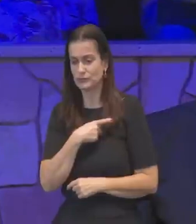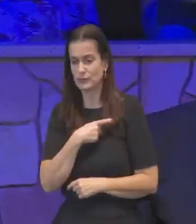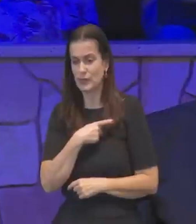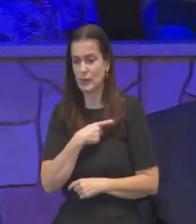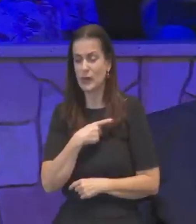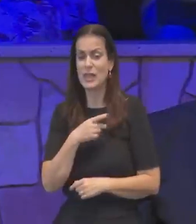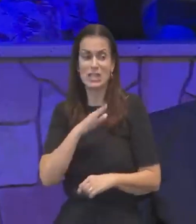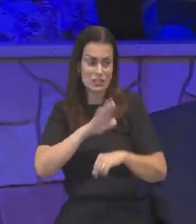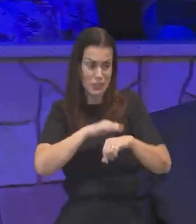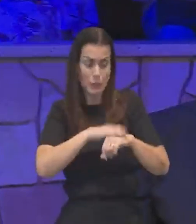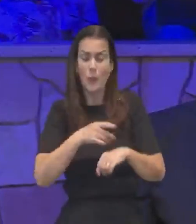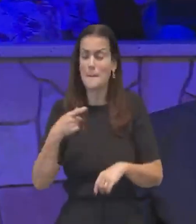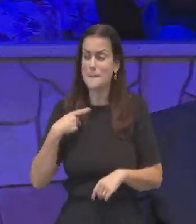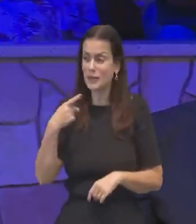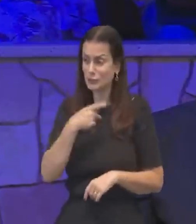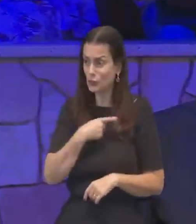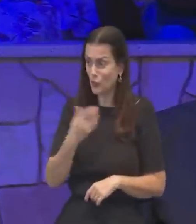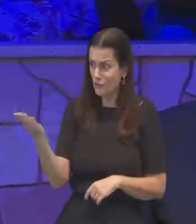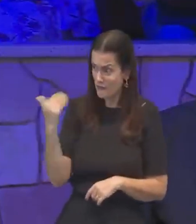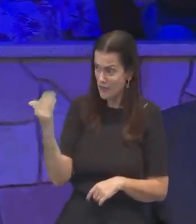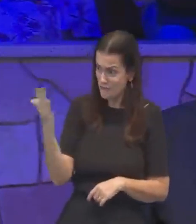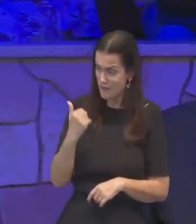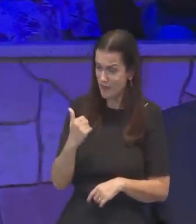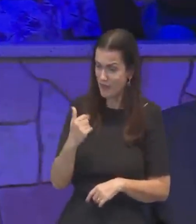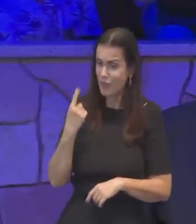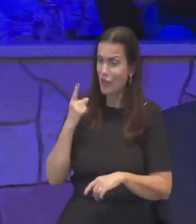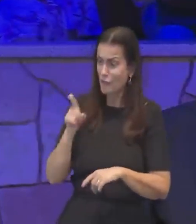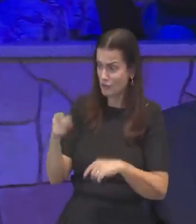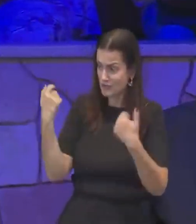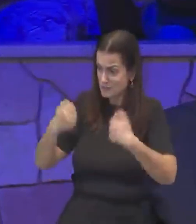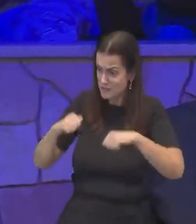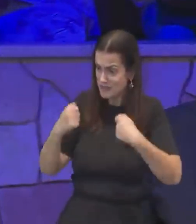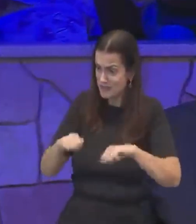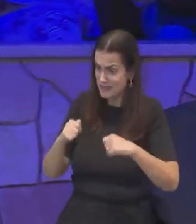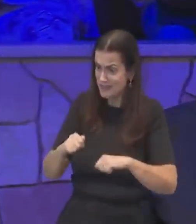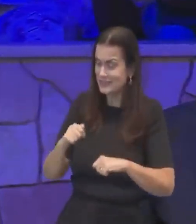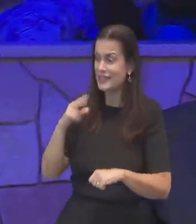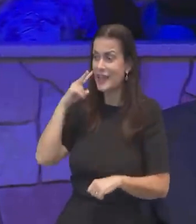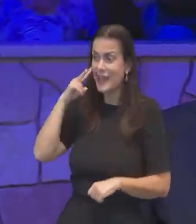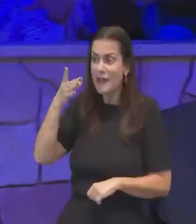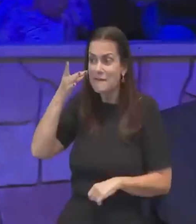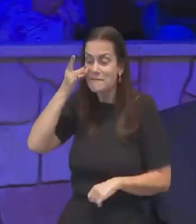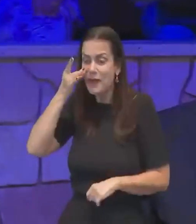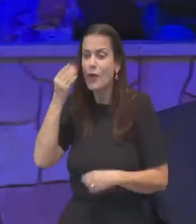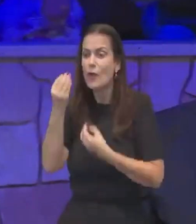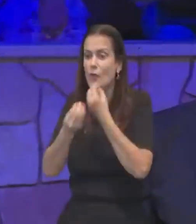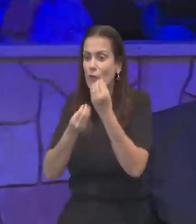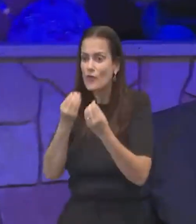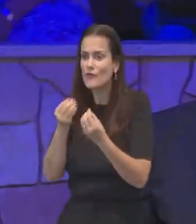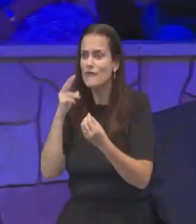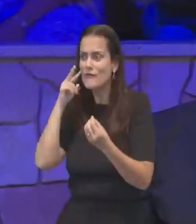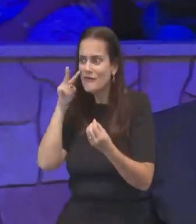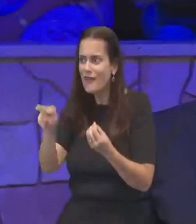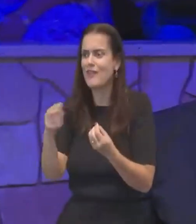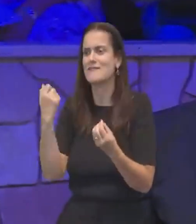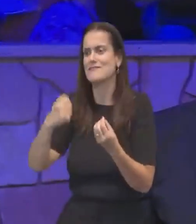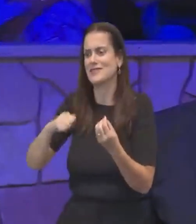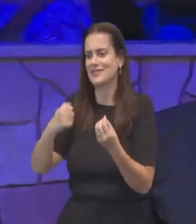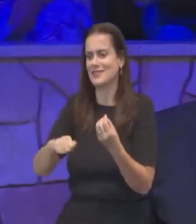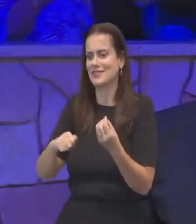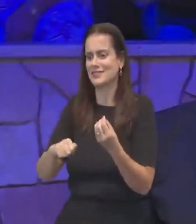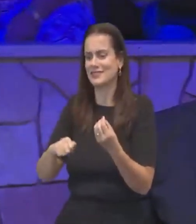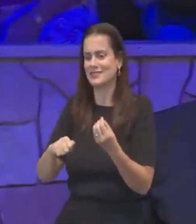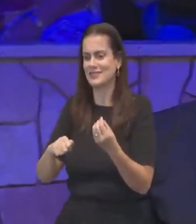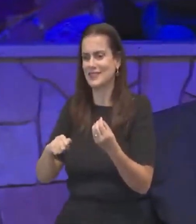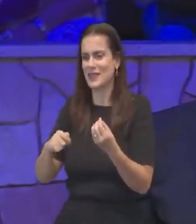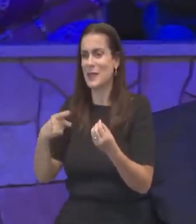pastor, corra aqui, porque você precisa presenciar essa cena. E quando o